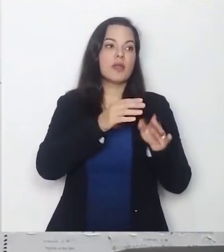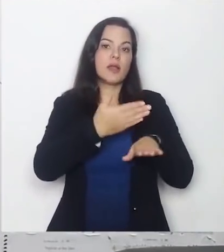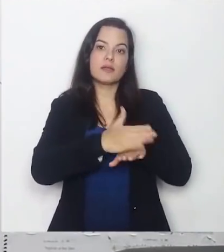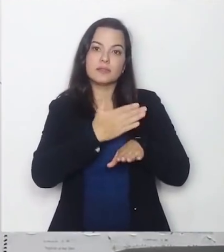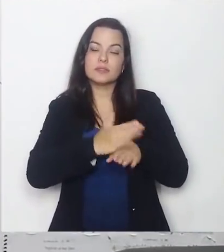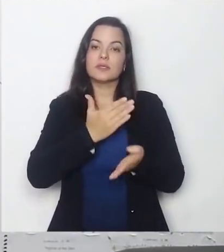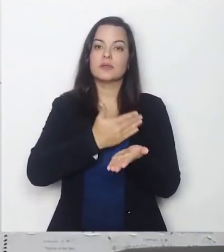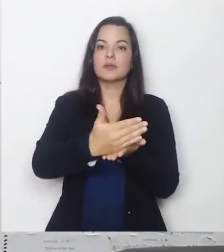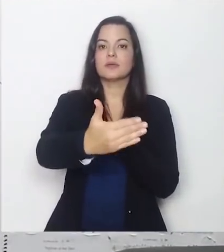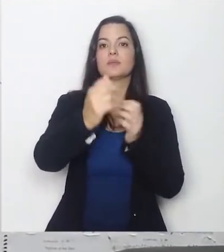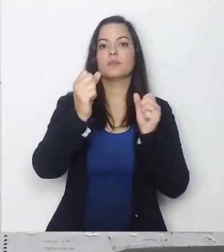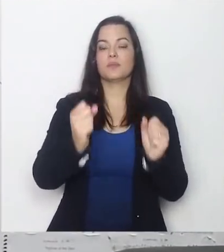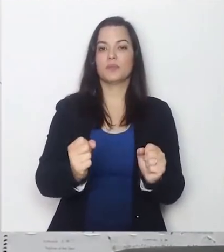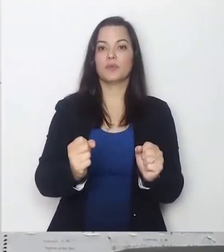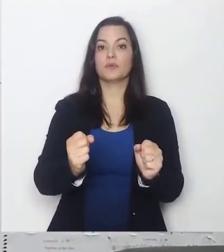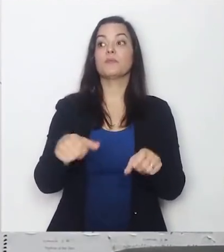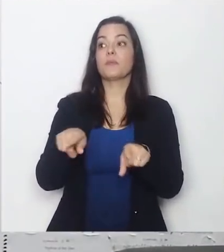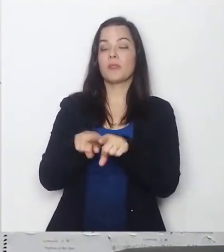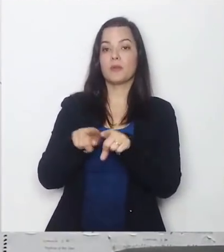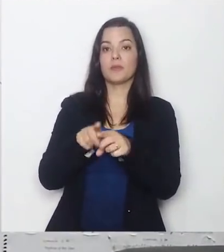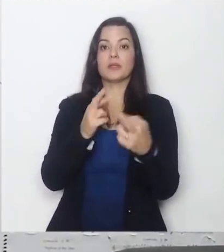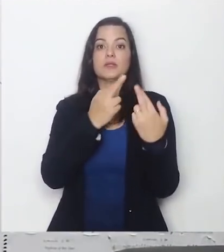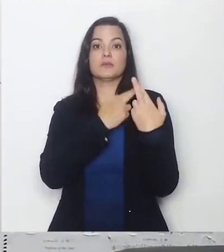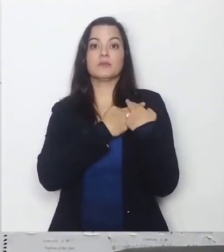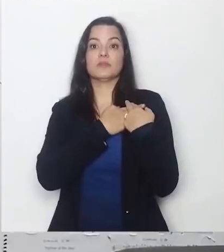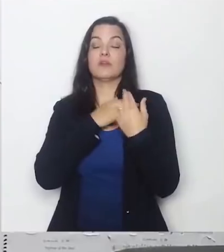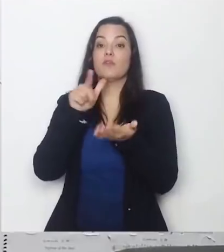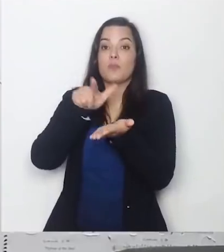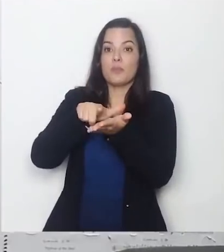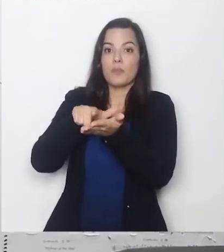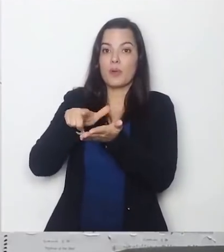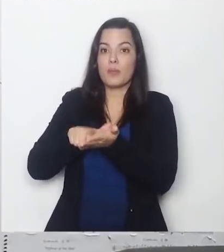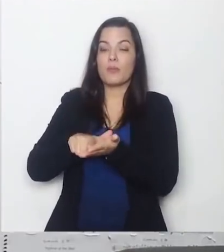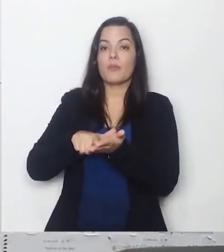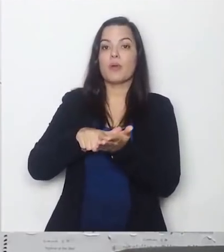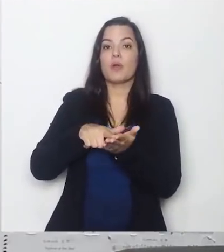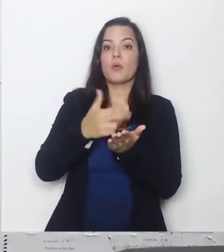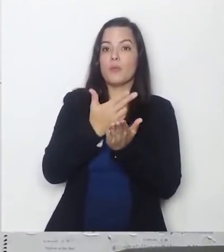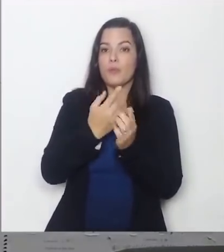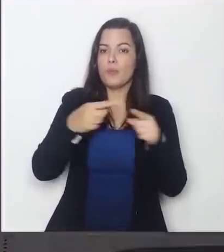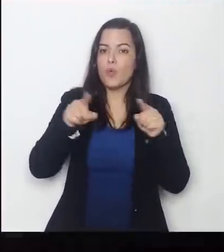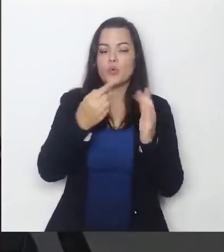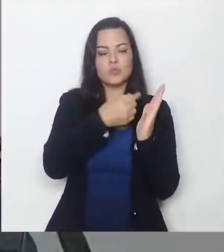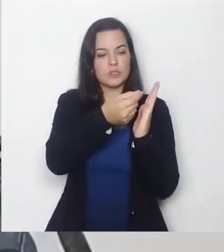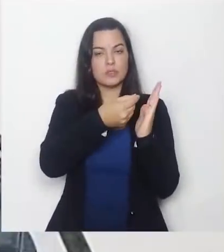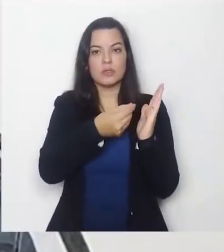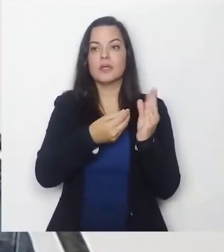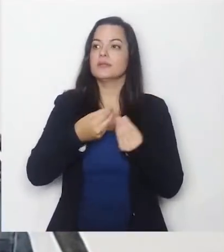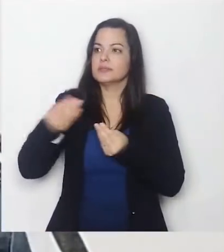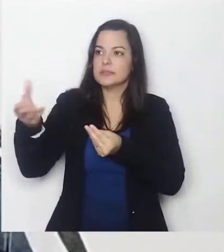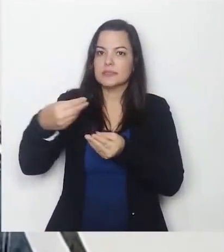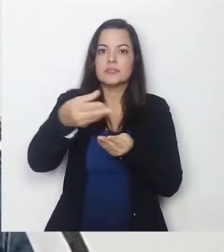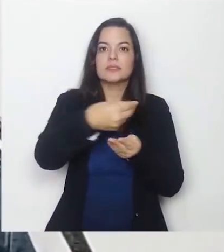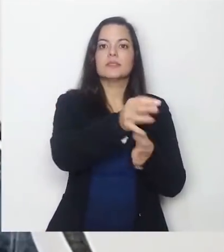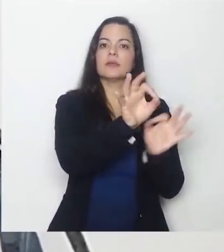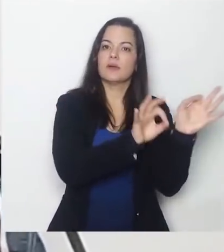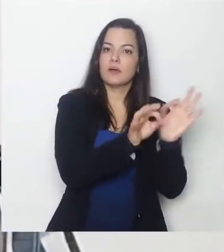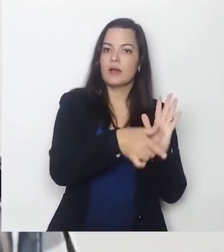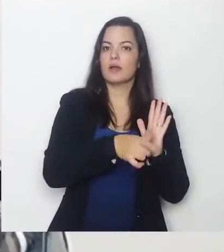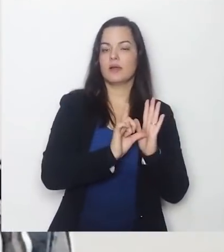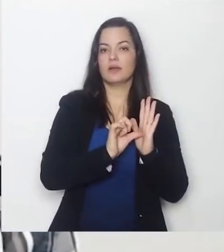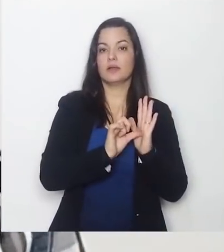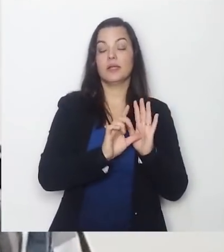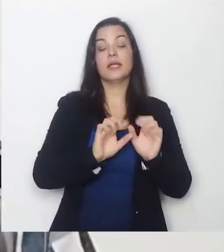conseguir as partituras para que os músicos possam ensaiar e estudar em casa. E claro, como em